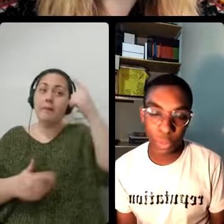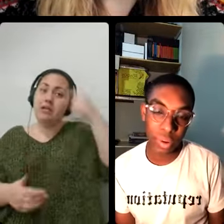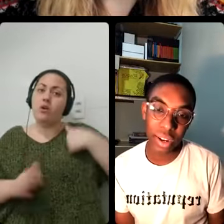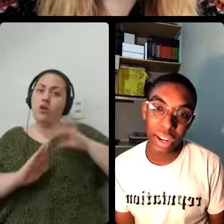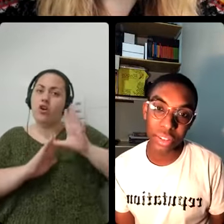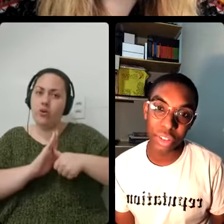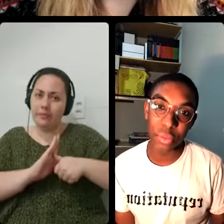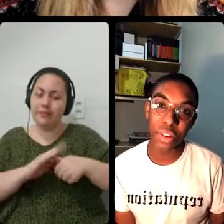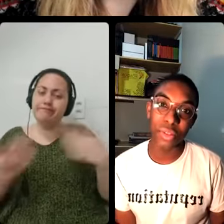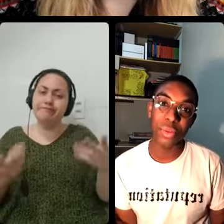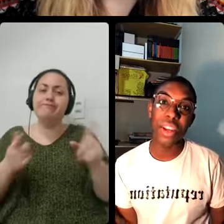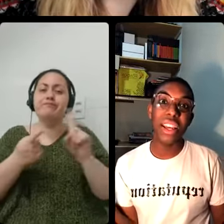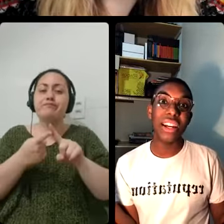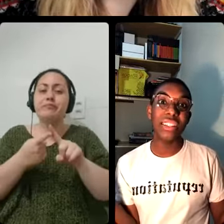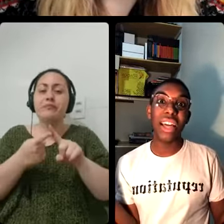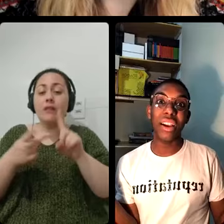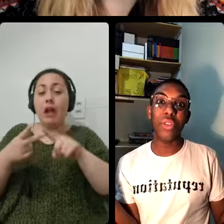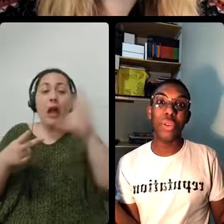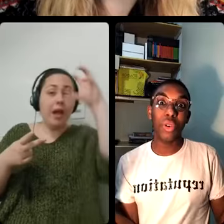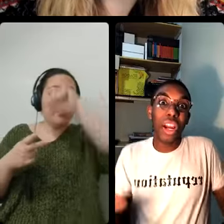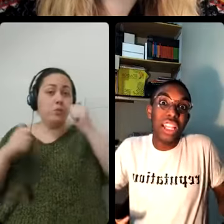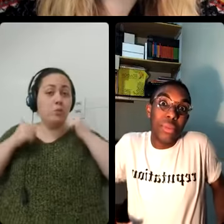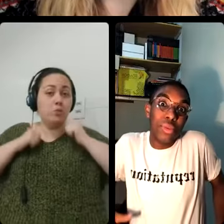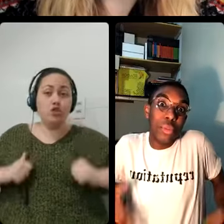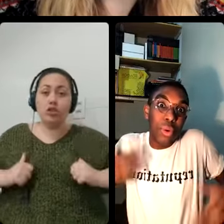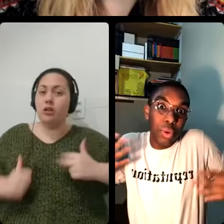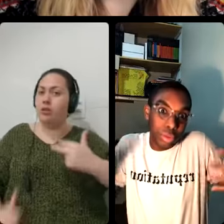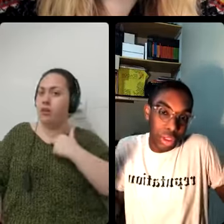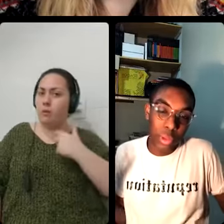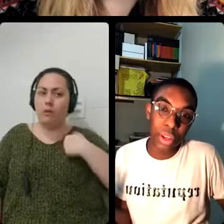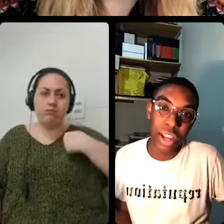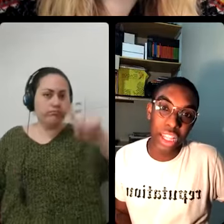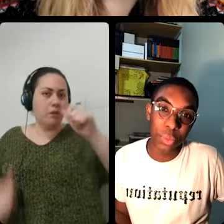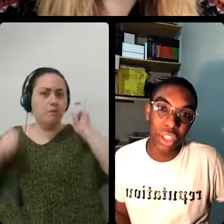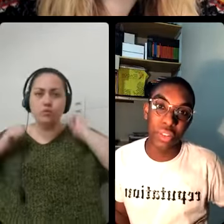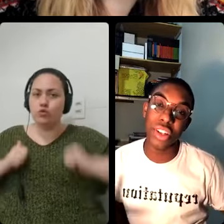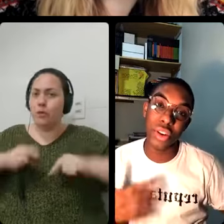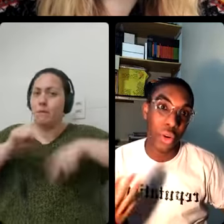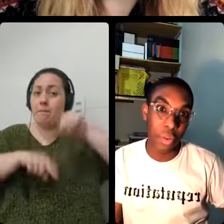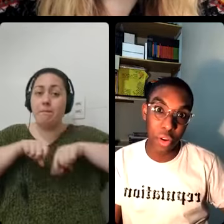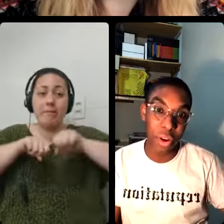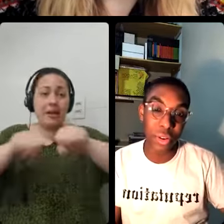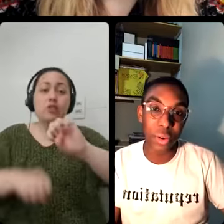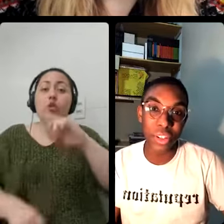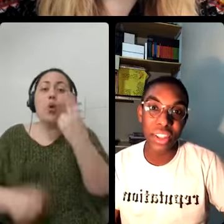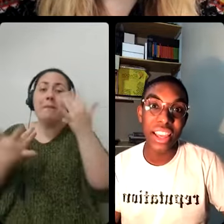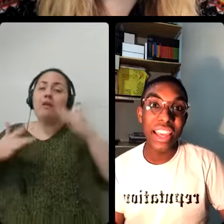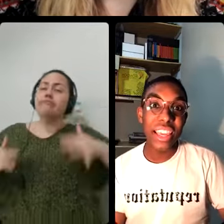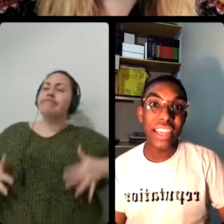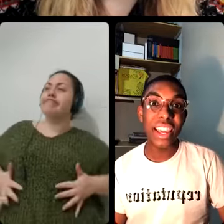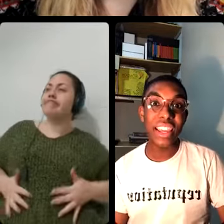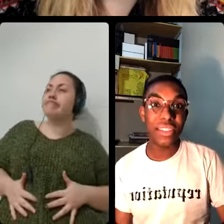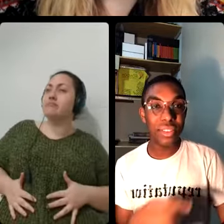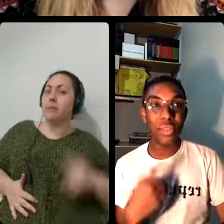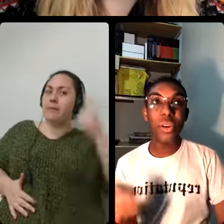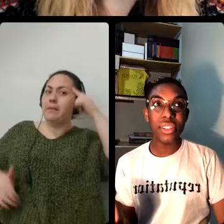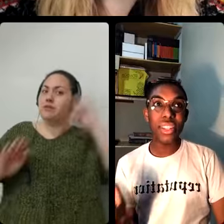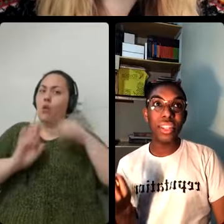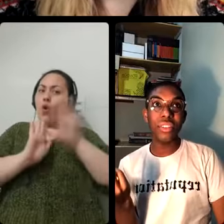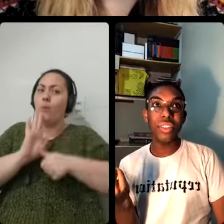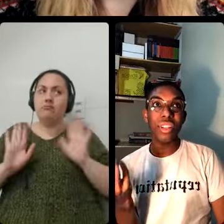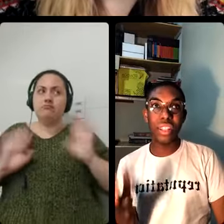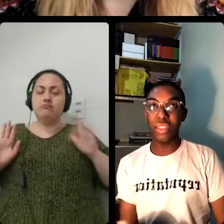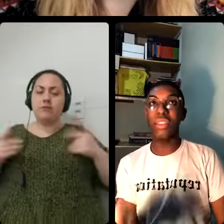mochila pro supermercado, eu não posso andar, colocar as mãos no bolso no supermercado, porque vão achar que eu roubei alguma coisa. E aí isso são